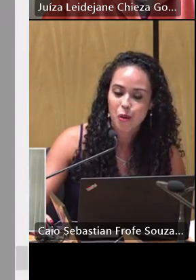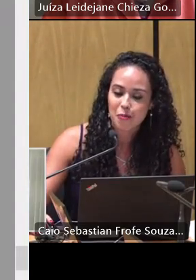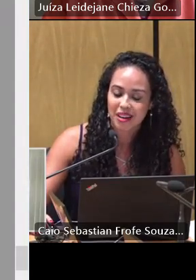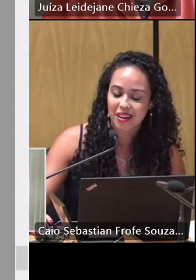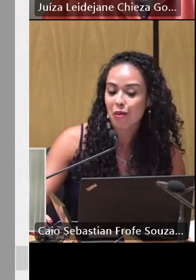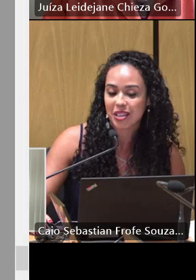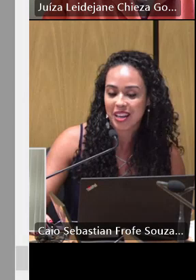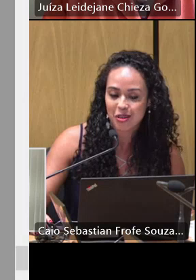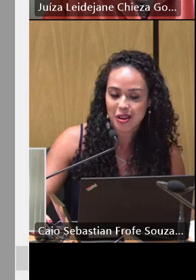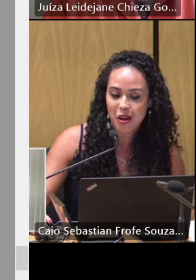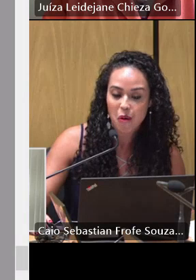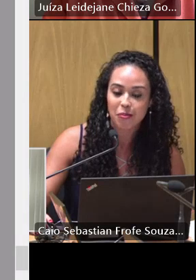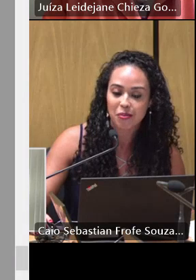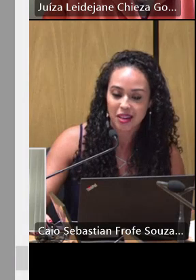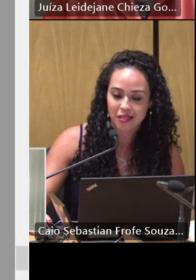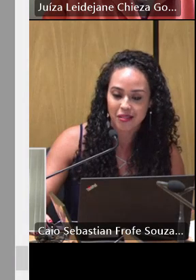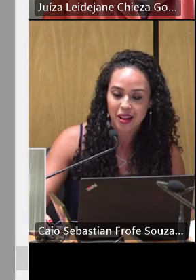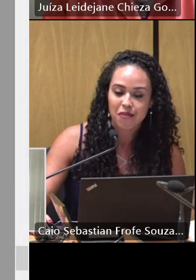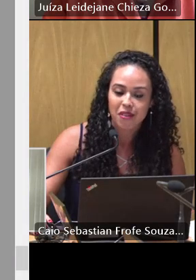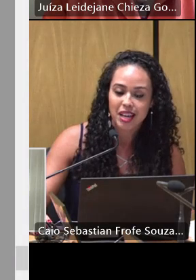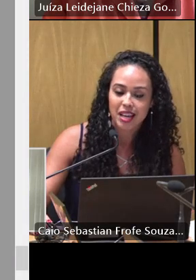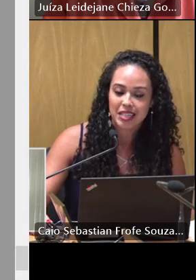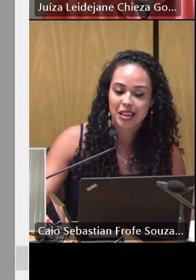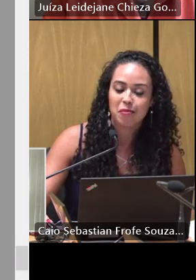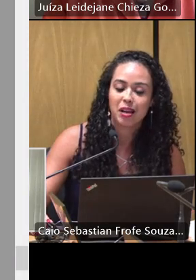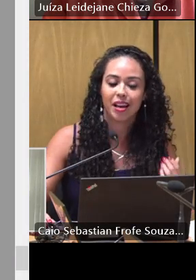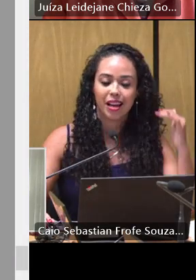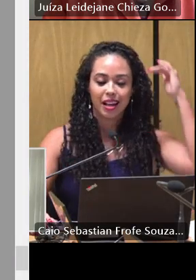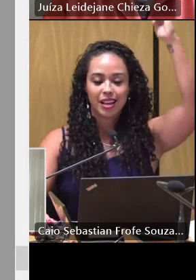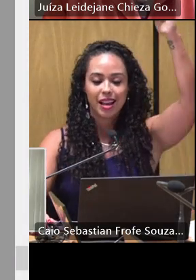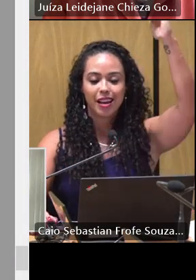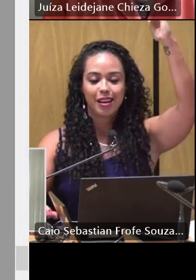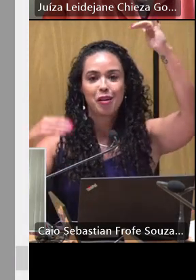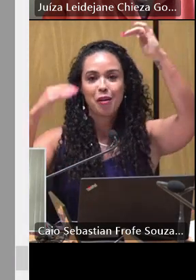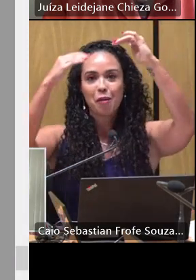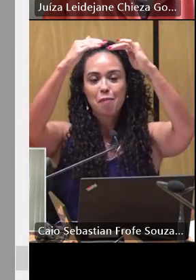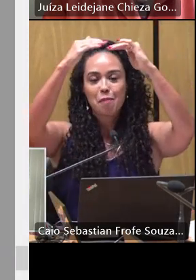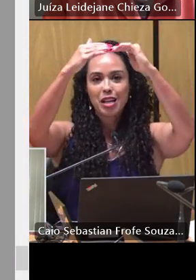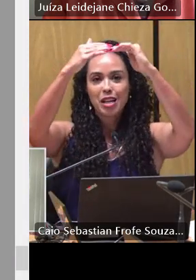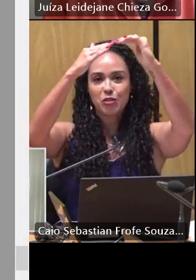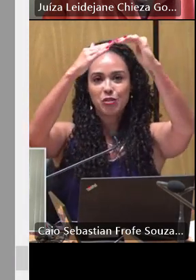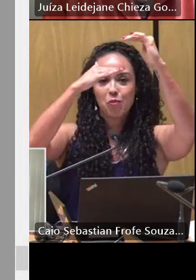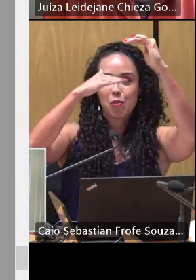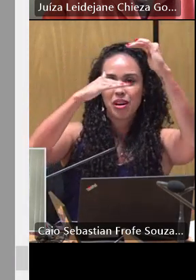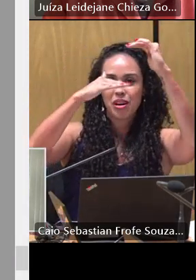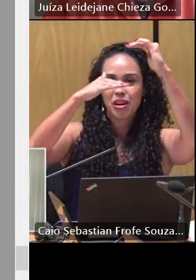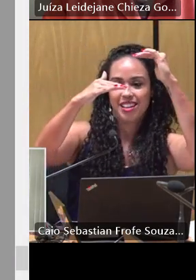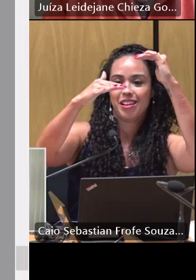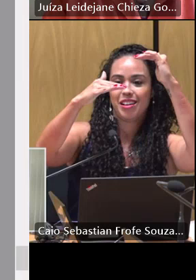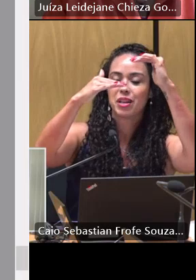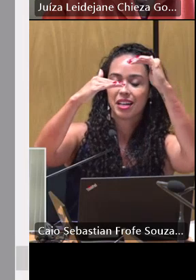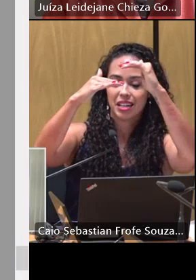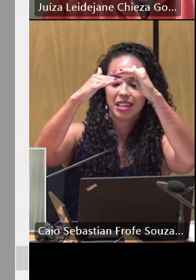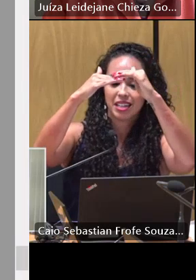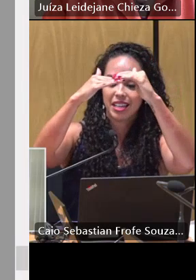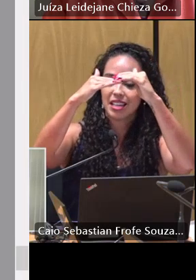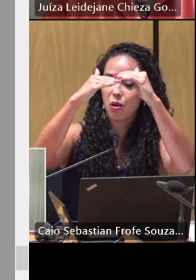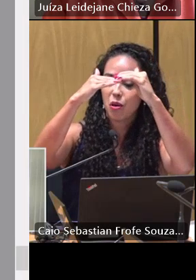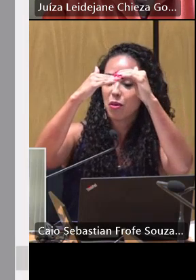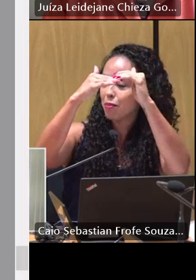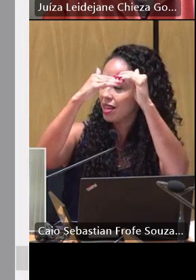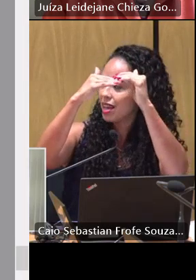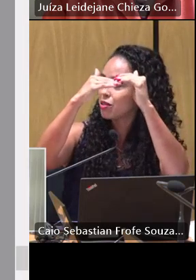homem não negro né o homem branco vai receber né mais do que uma mulher branca e